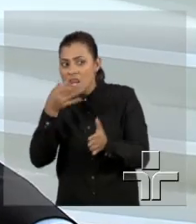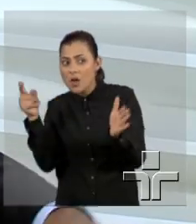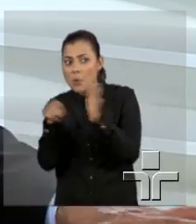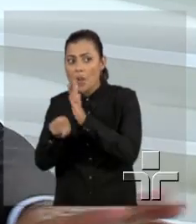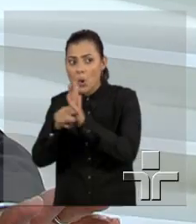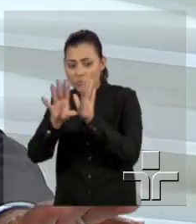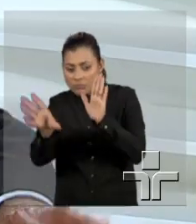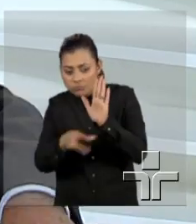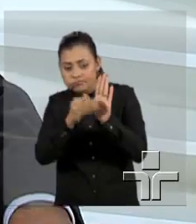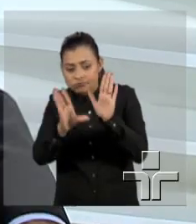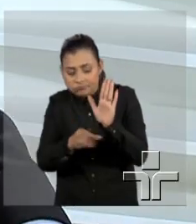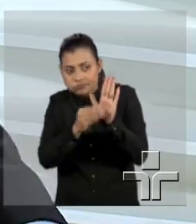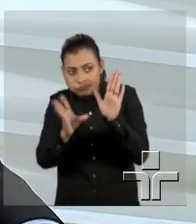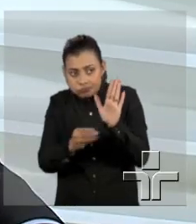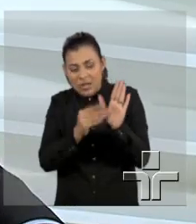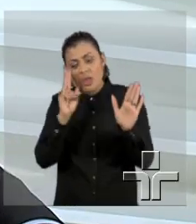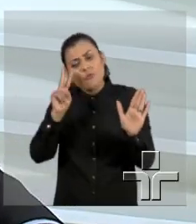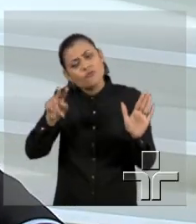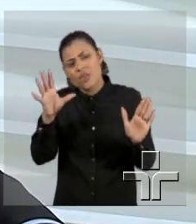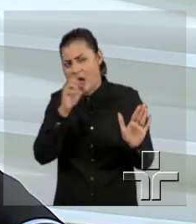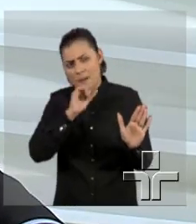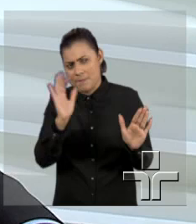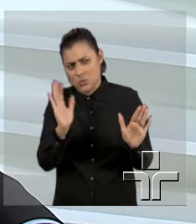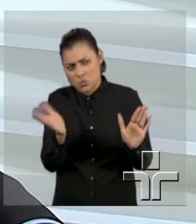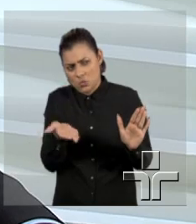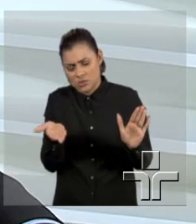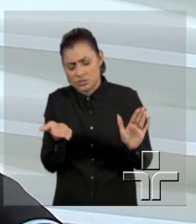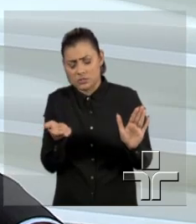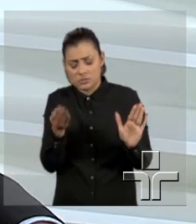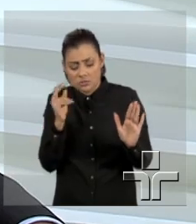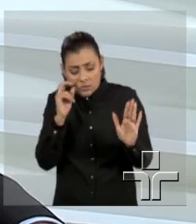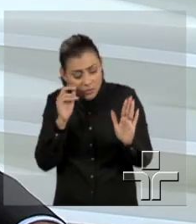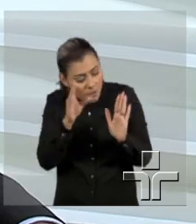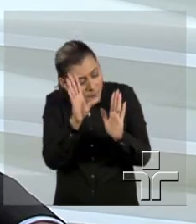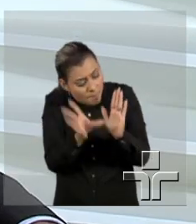a, pelo que eu vi também, muito rapidamente, até quanto